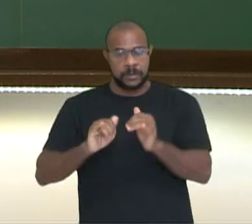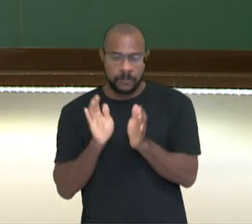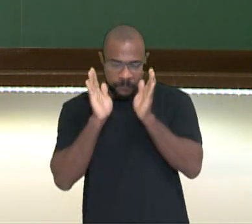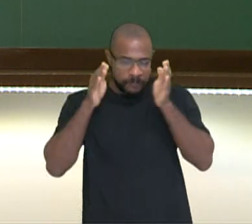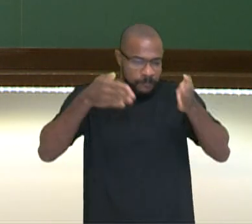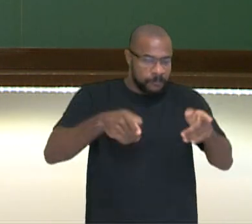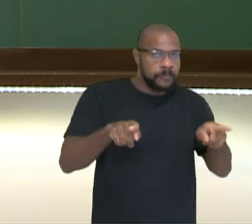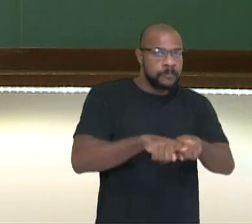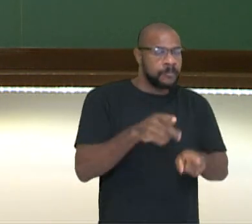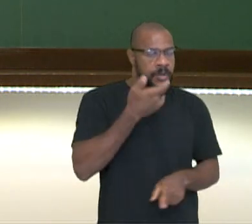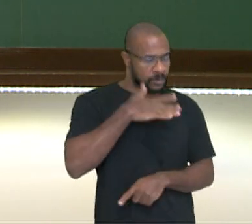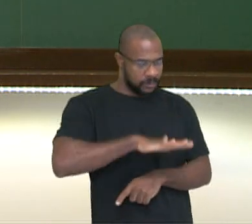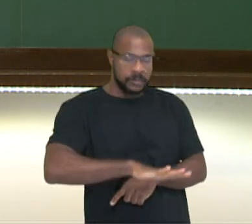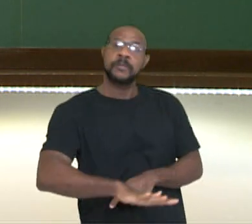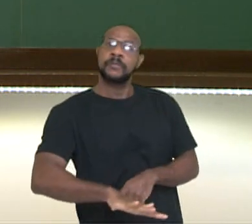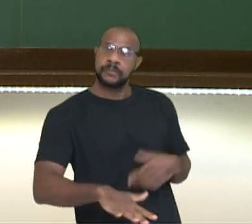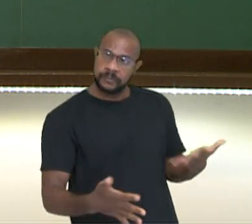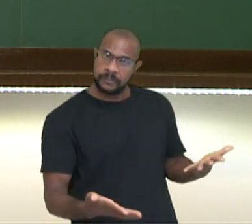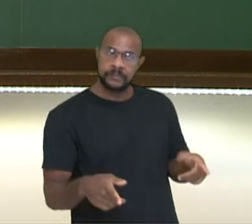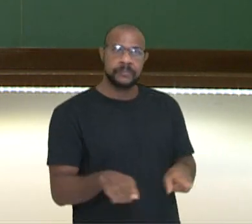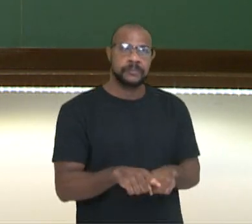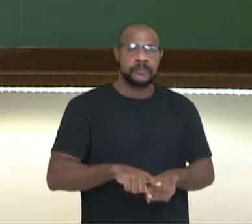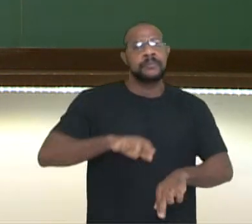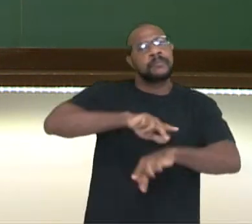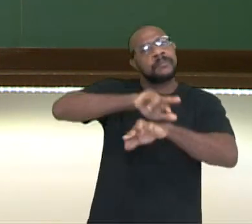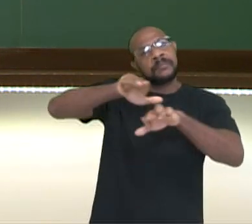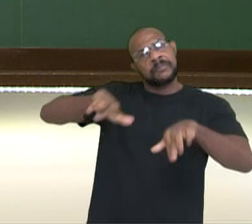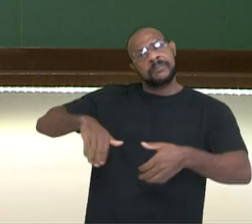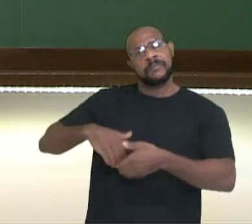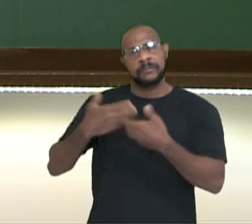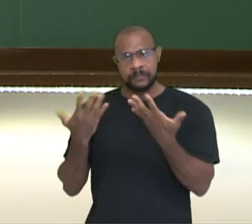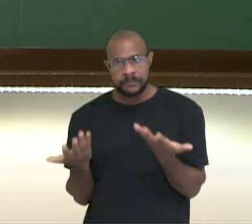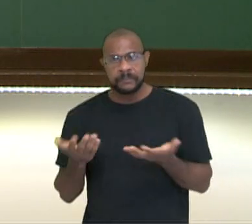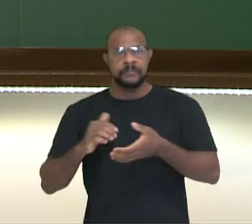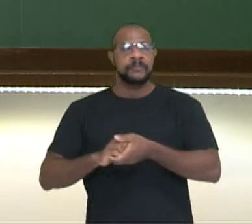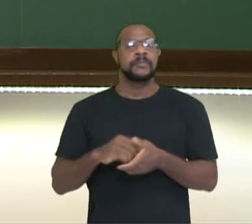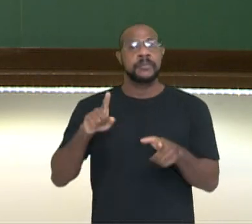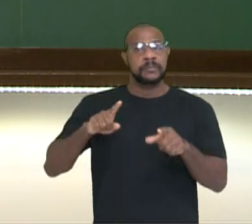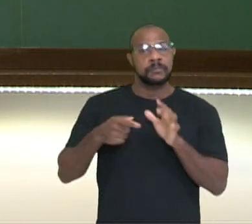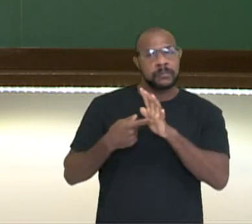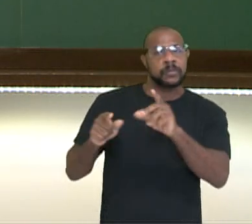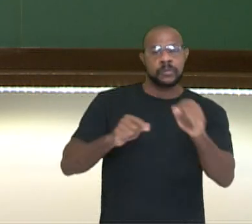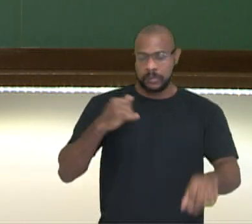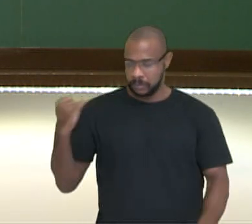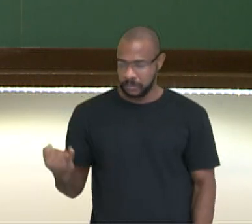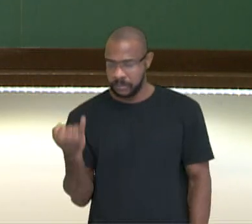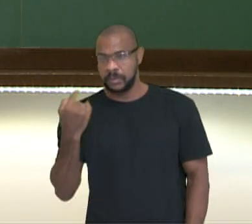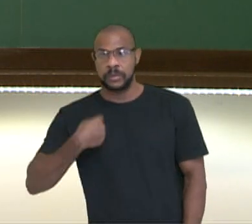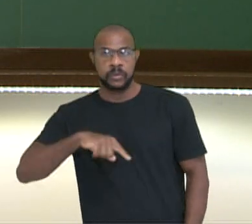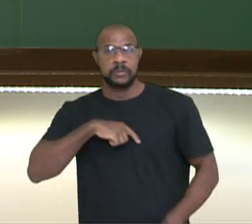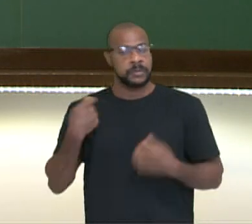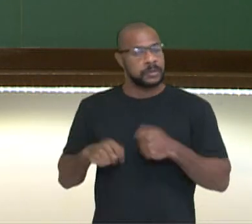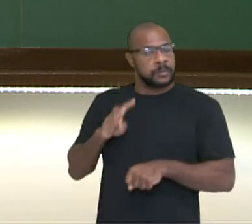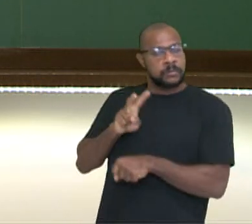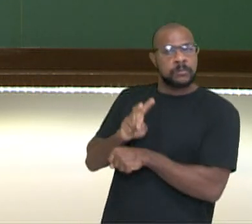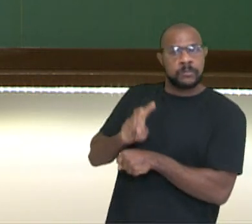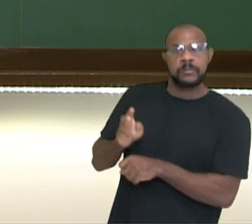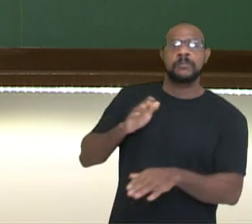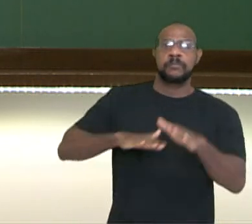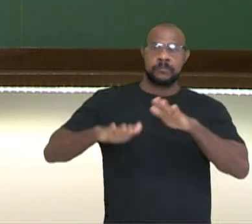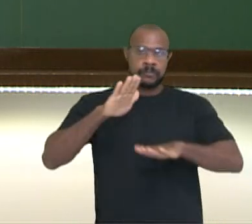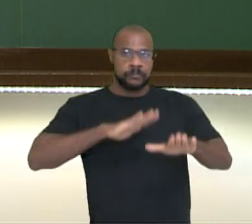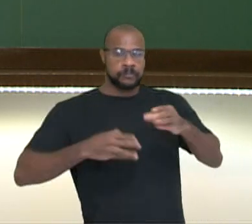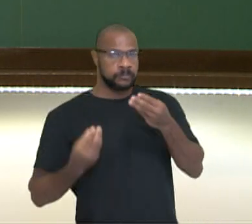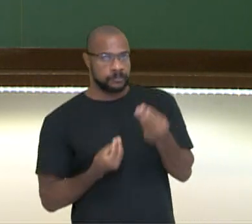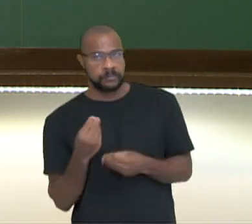que tem músicas muito legal do Zé Cabaleiro, Alceu Valença, falando, né, da importância de como que a gente previne essas doenças. Então, se você tem